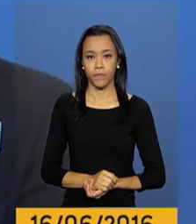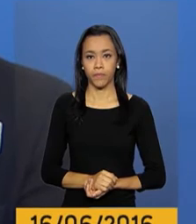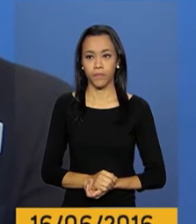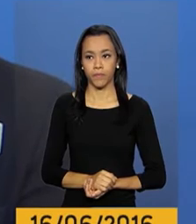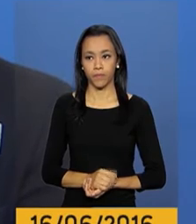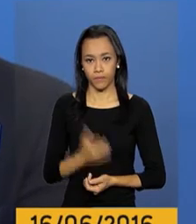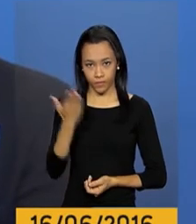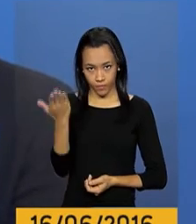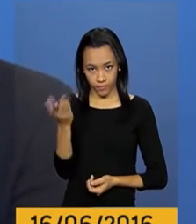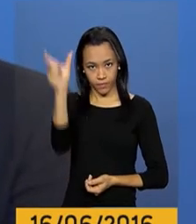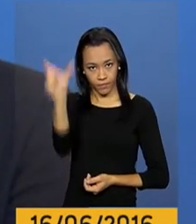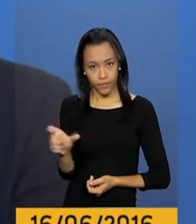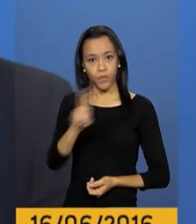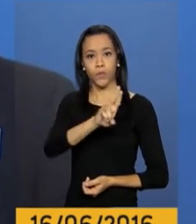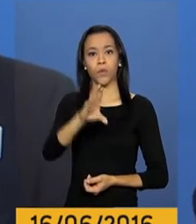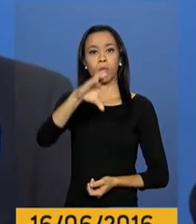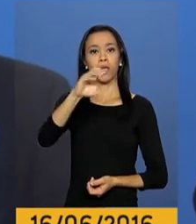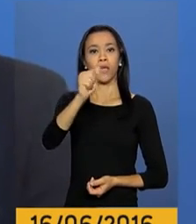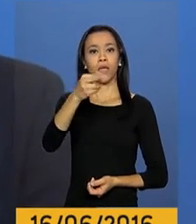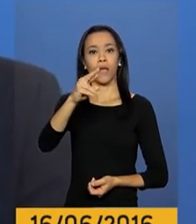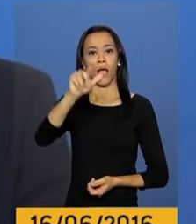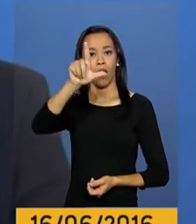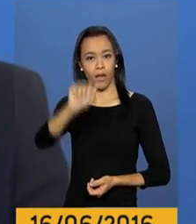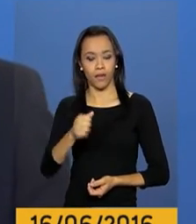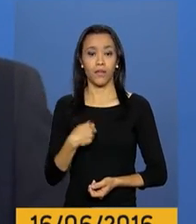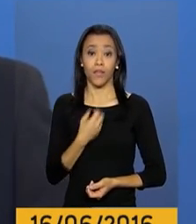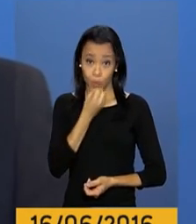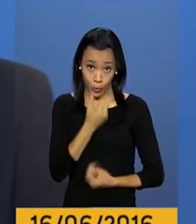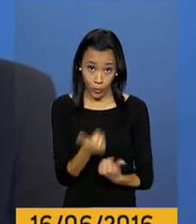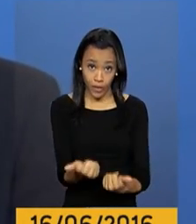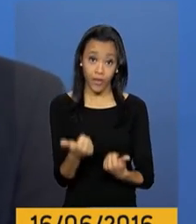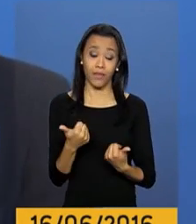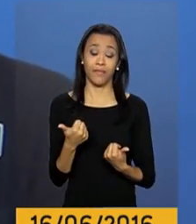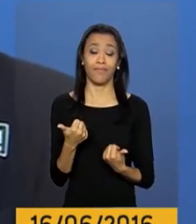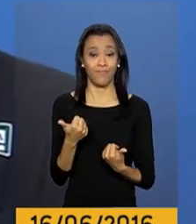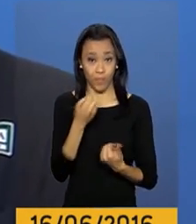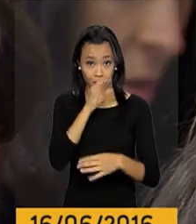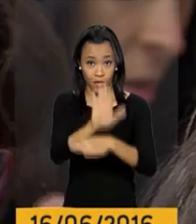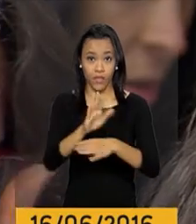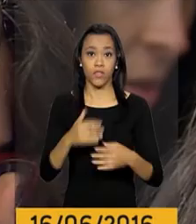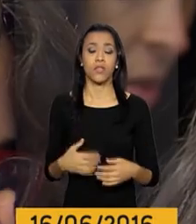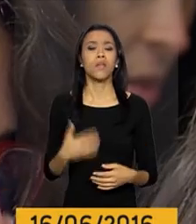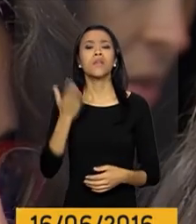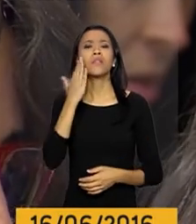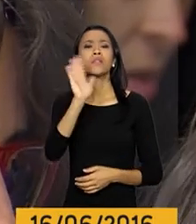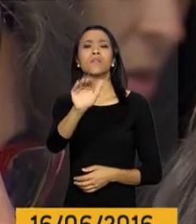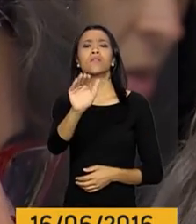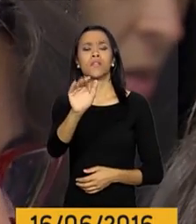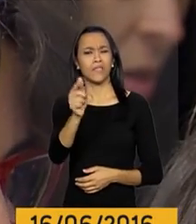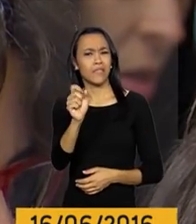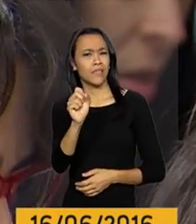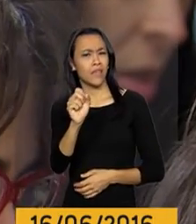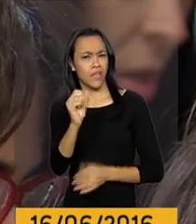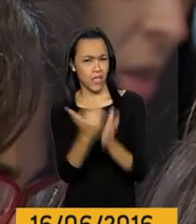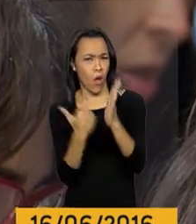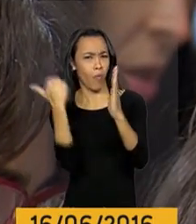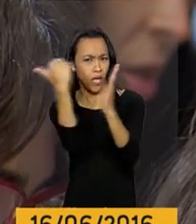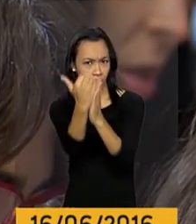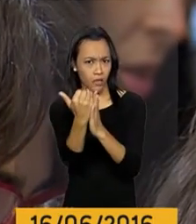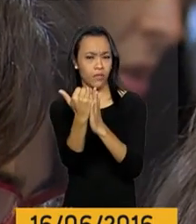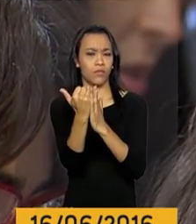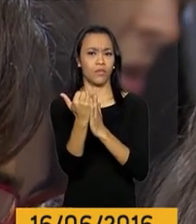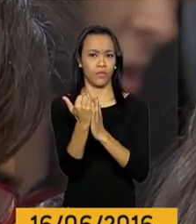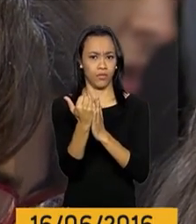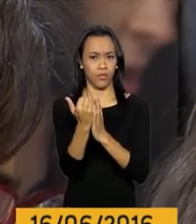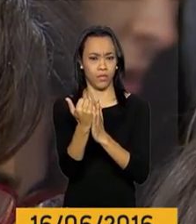Então, Carla Araújo, do Estadão. Tudo bem, ministro? Boa tarde, Carla Araújo. Oi, Carla. Queria saber se, além dessa previsão do aumento de limitador de renda,